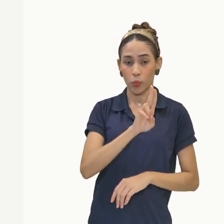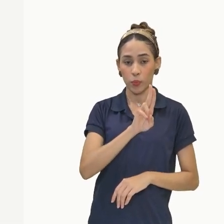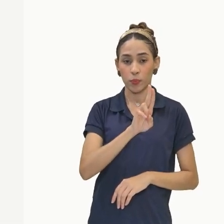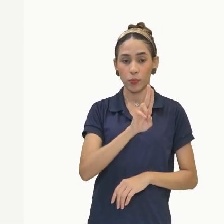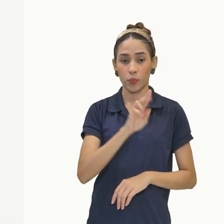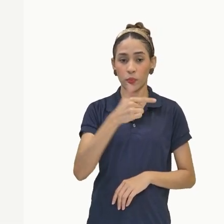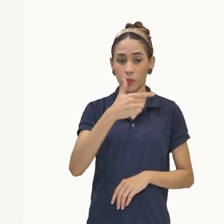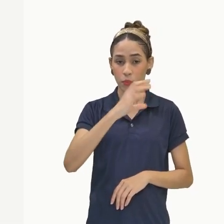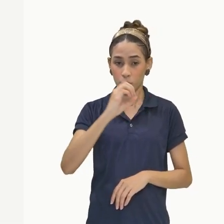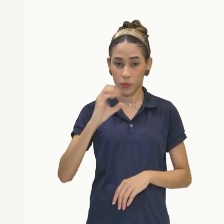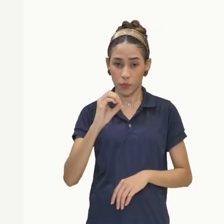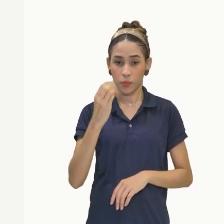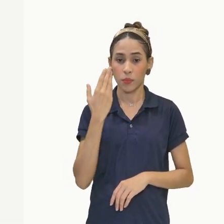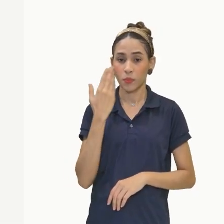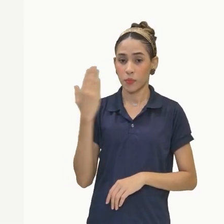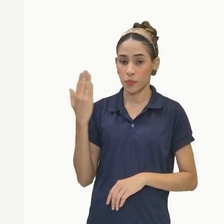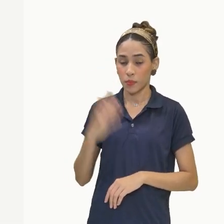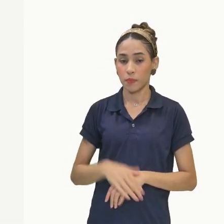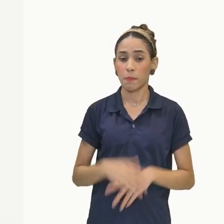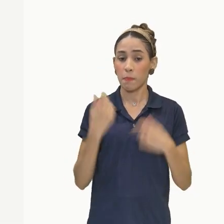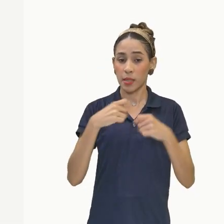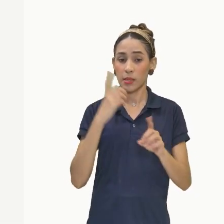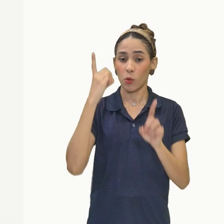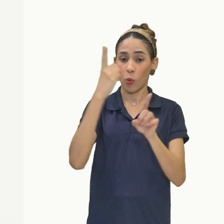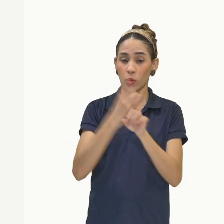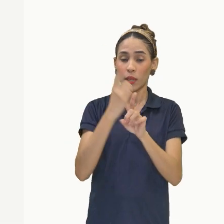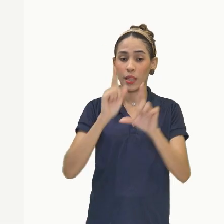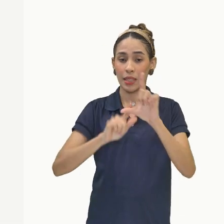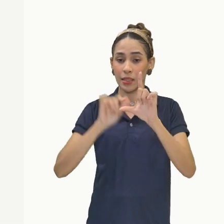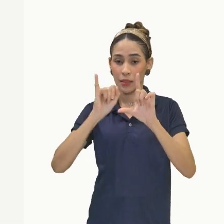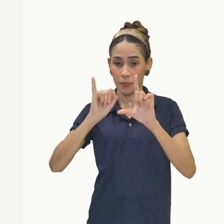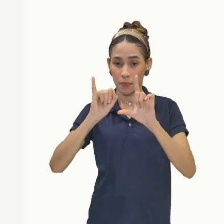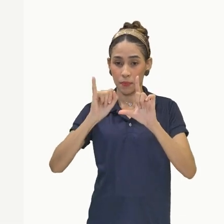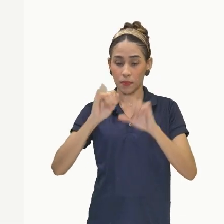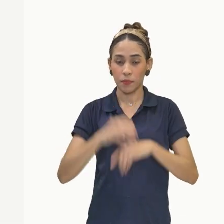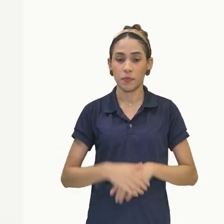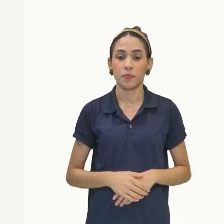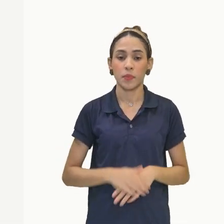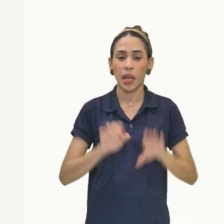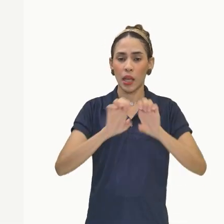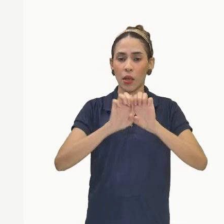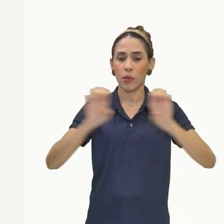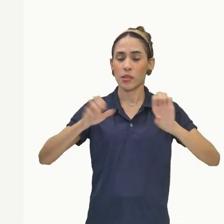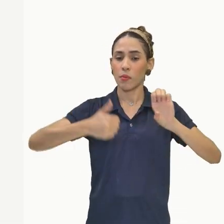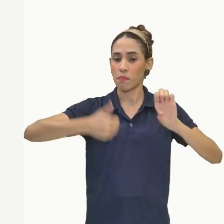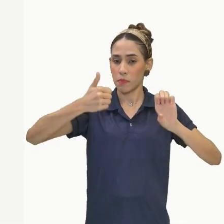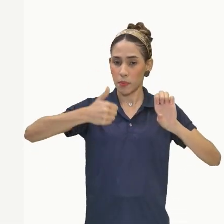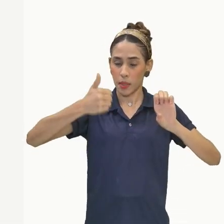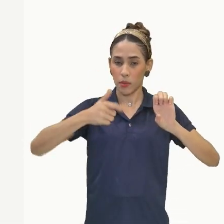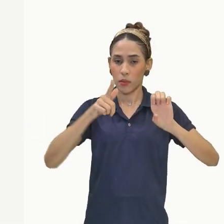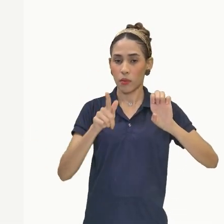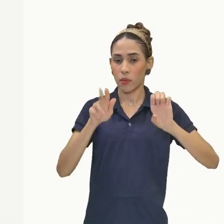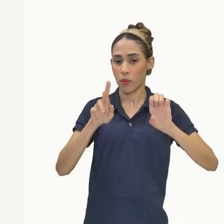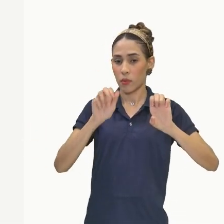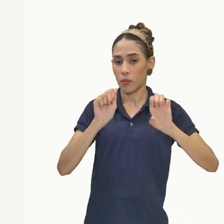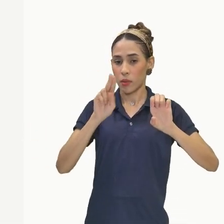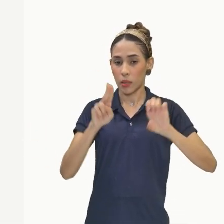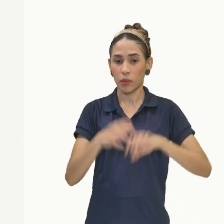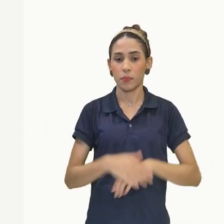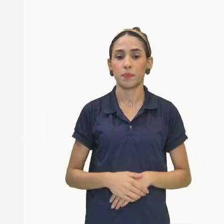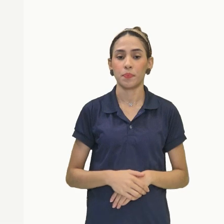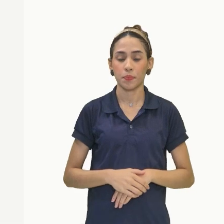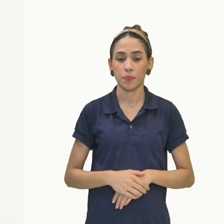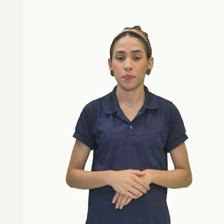aí ficou aqui para mim encontrar a intensidade da corrente. É uma equação no primeiro grau, bem simples de resolver. Eu isolo o I,